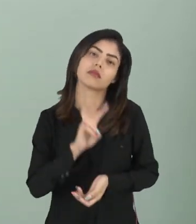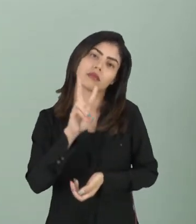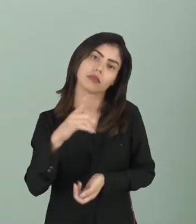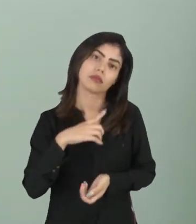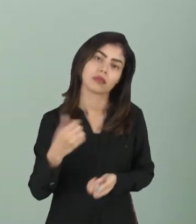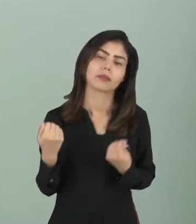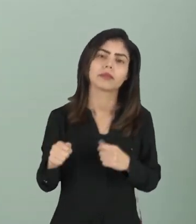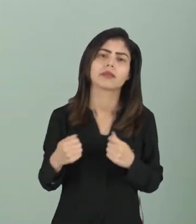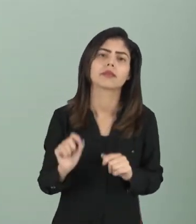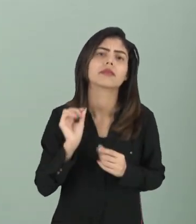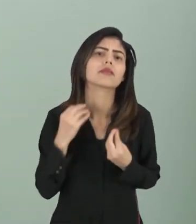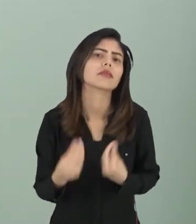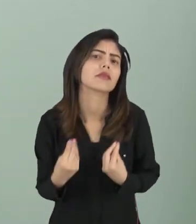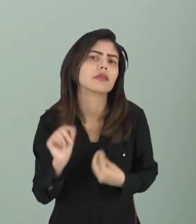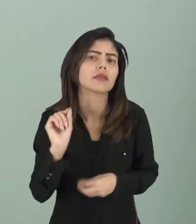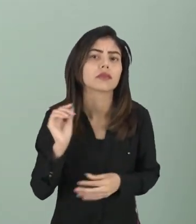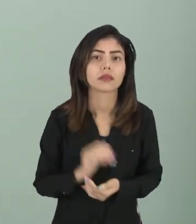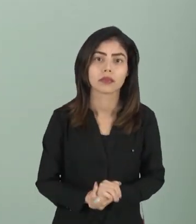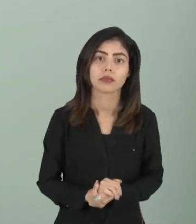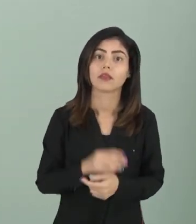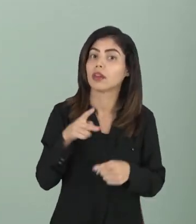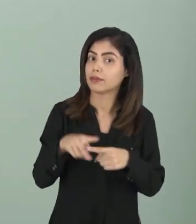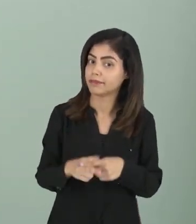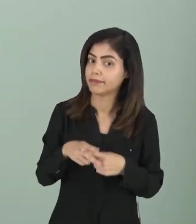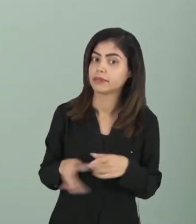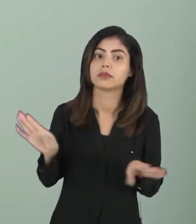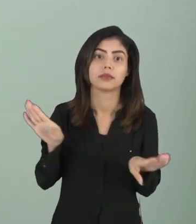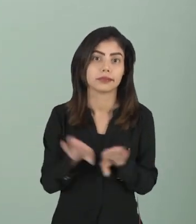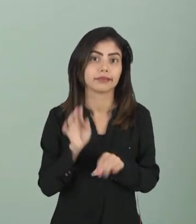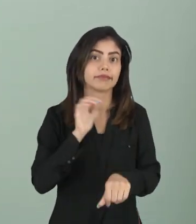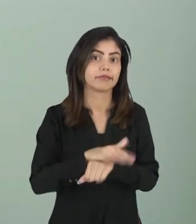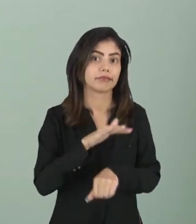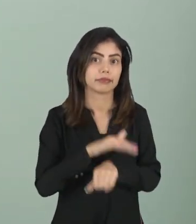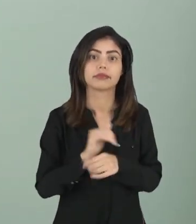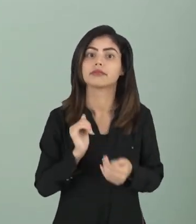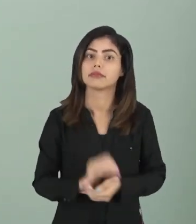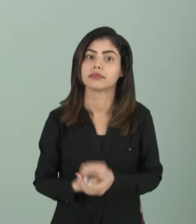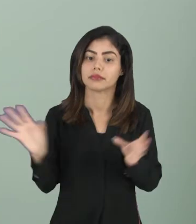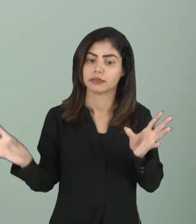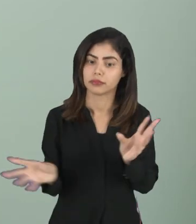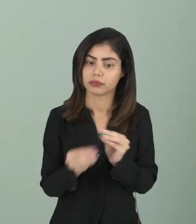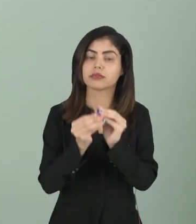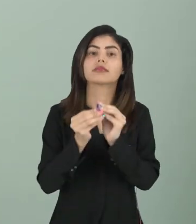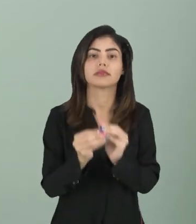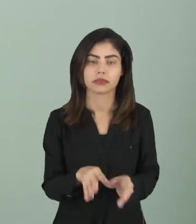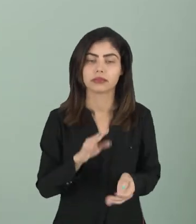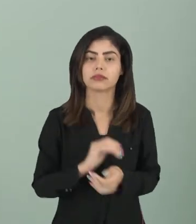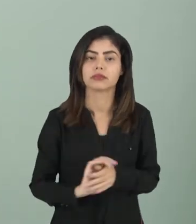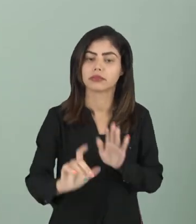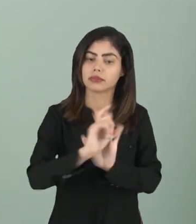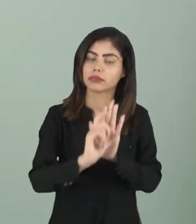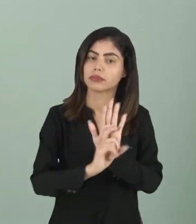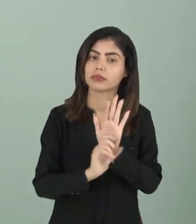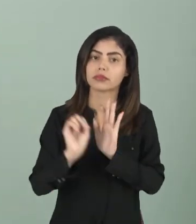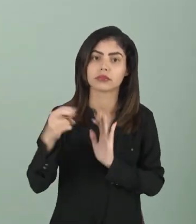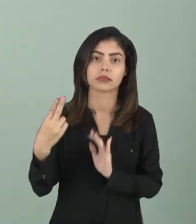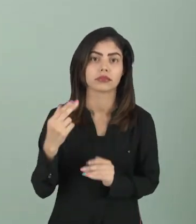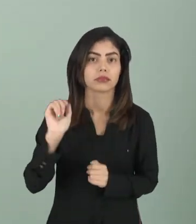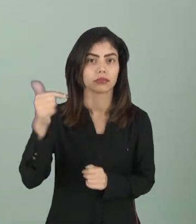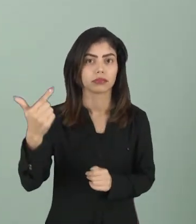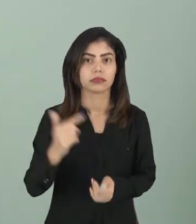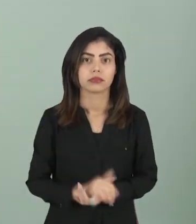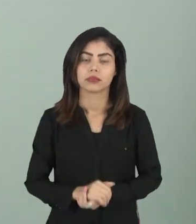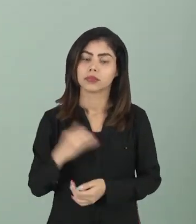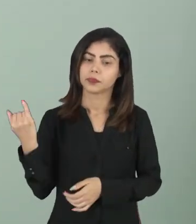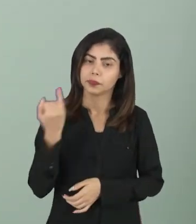vão servir para quê? Para fazer aquele ajuste, para fazer o juntamento das partes dos parágrafos e de um parágrafo com o